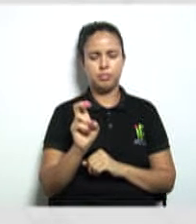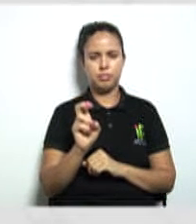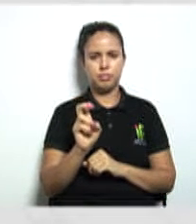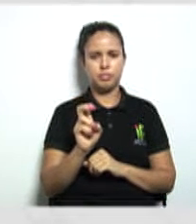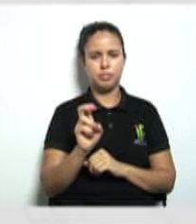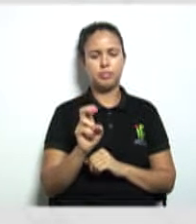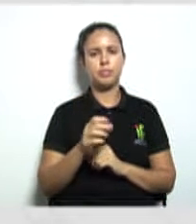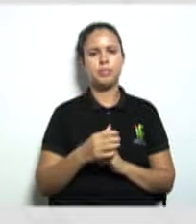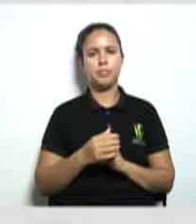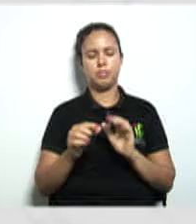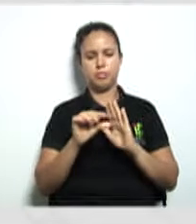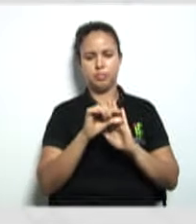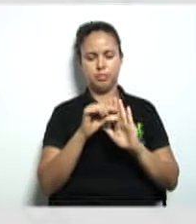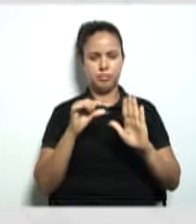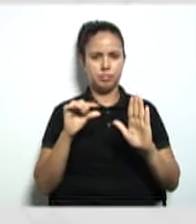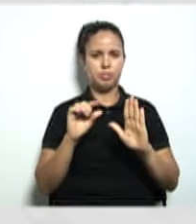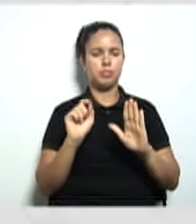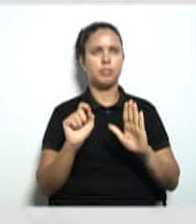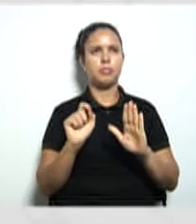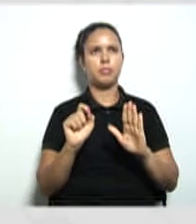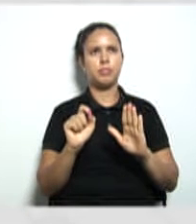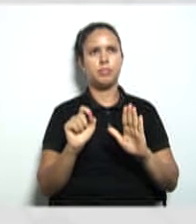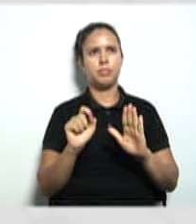No inciso